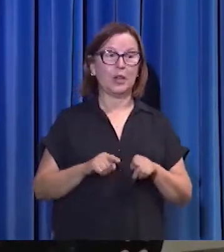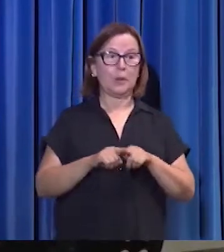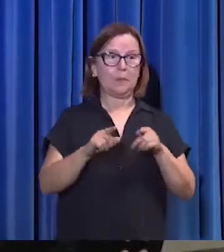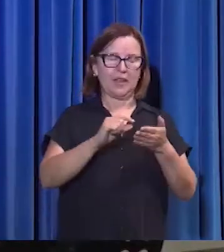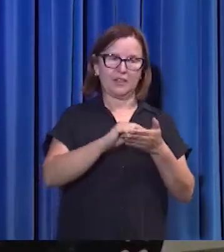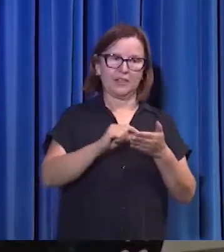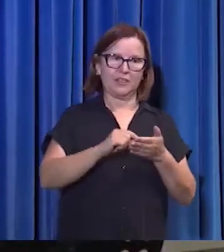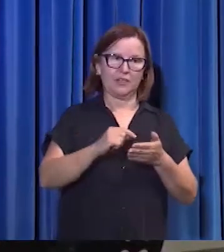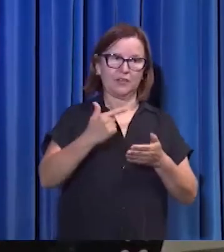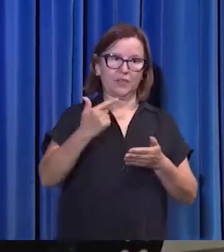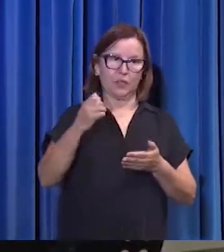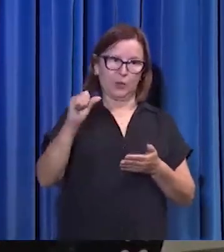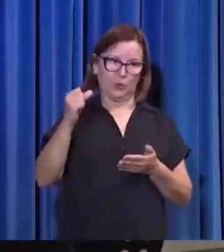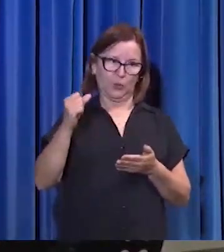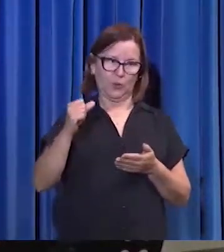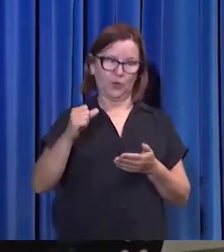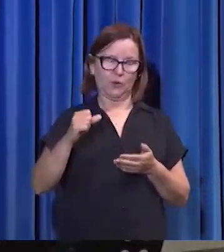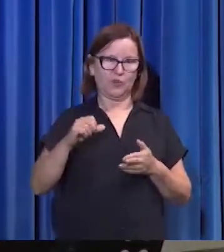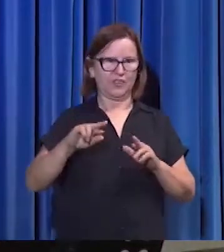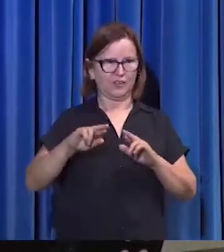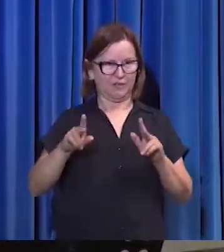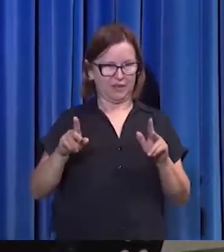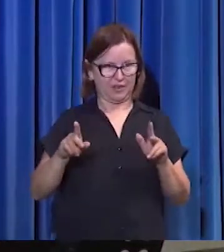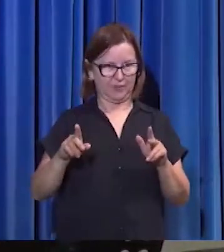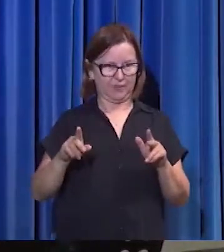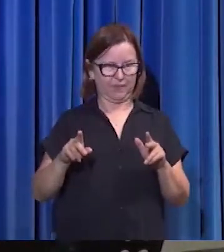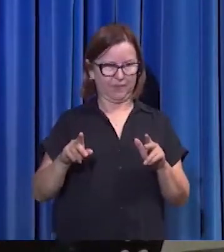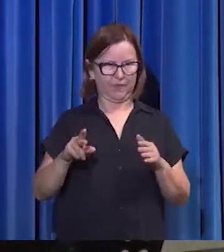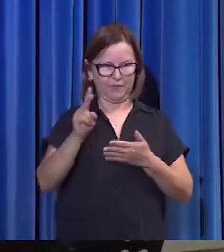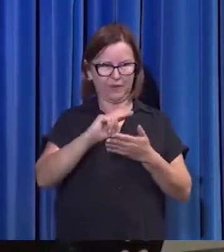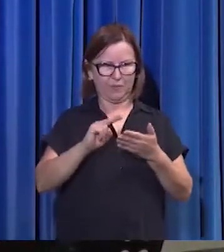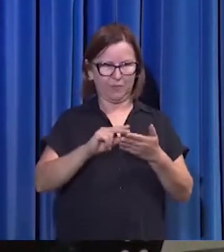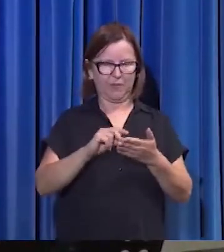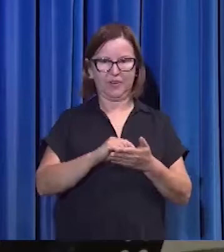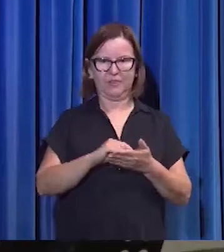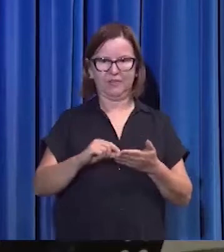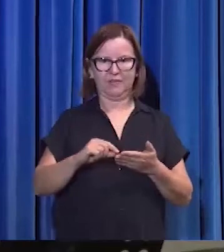está dizendo aqui. Vamos voltar ao versículo 28.